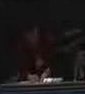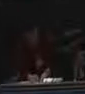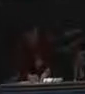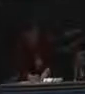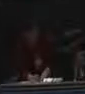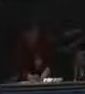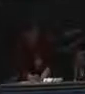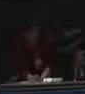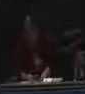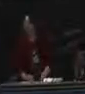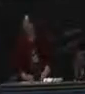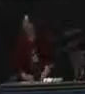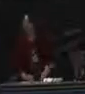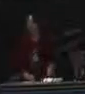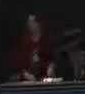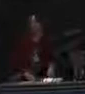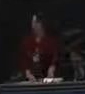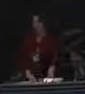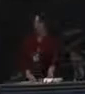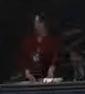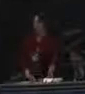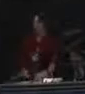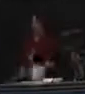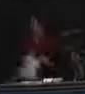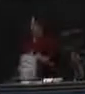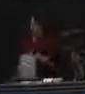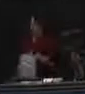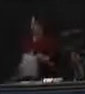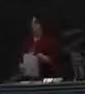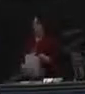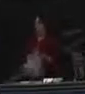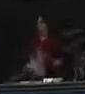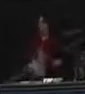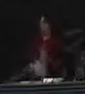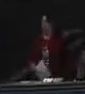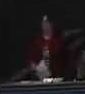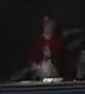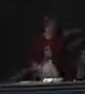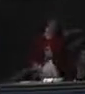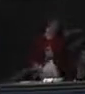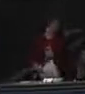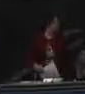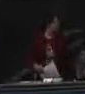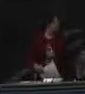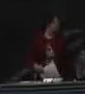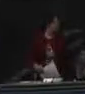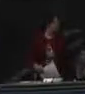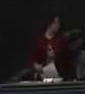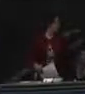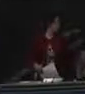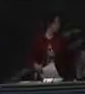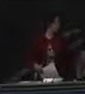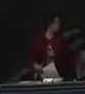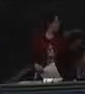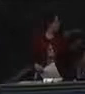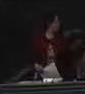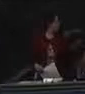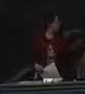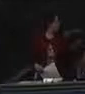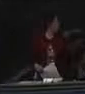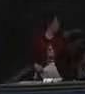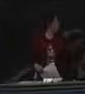legislativo. Foi feito. O presidente até conhece e sabe disso aí, entendeu? Então isso aqui podemos avançar o restante. É importante.